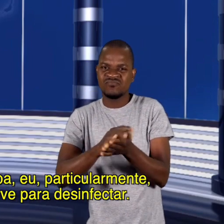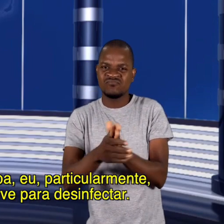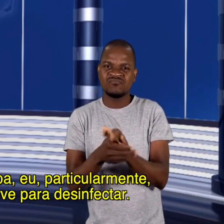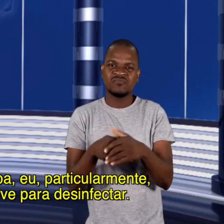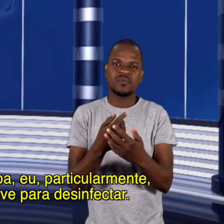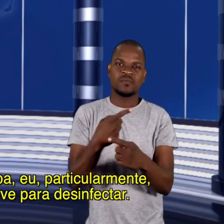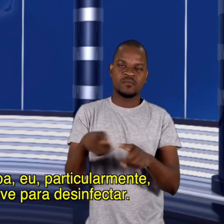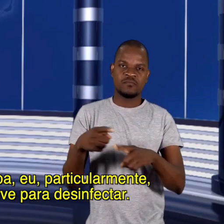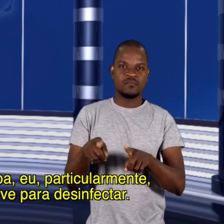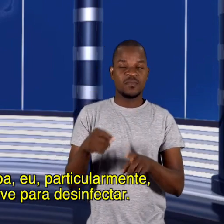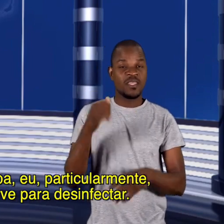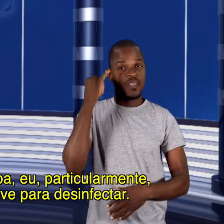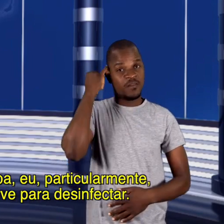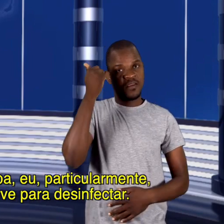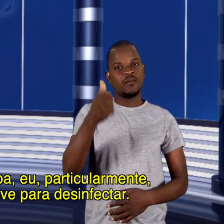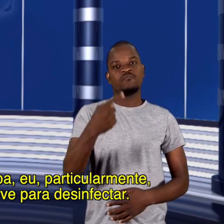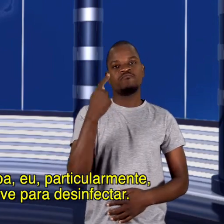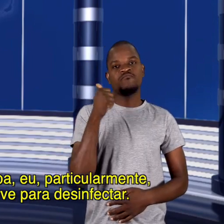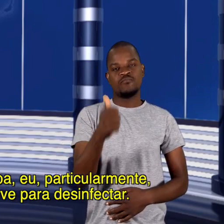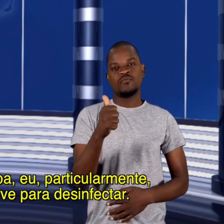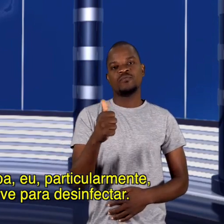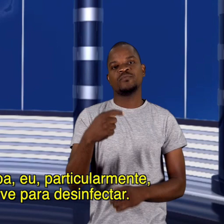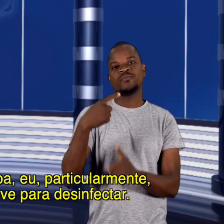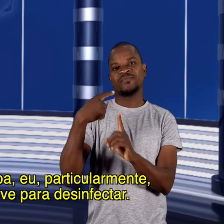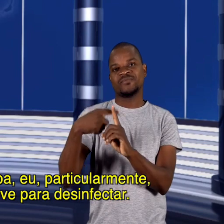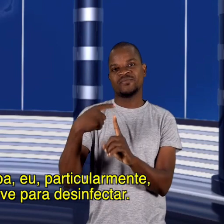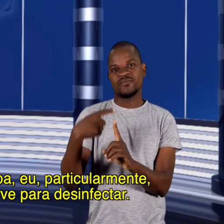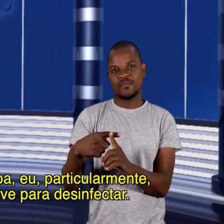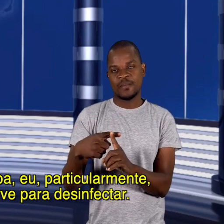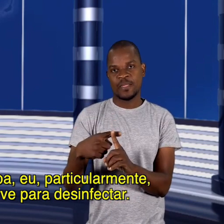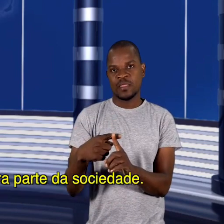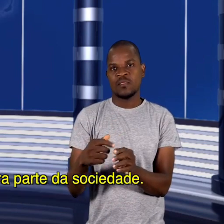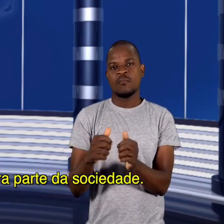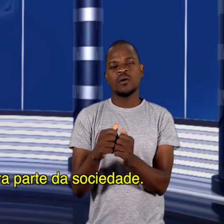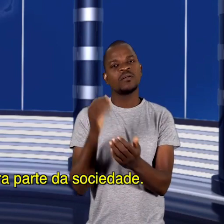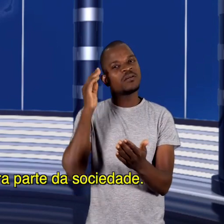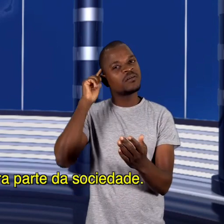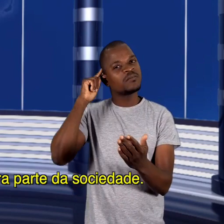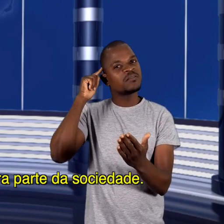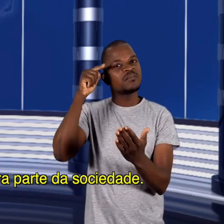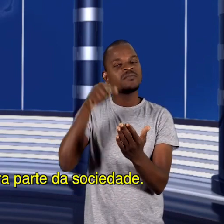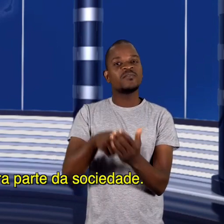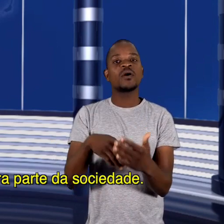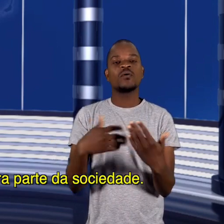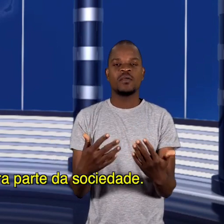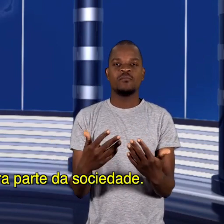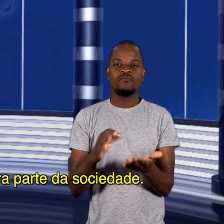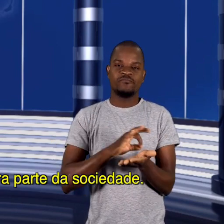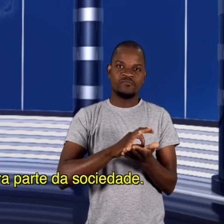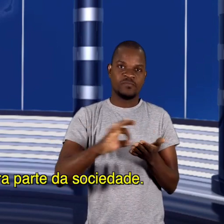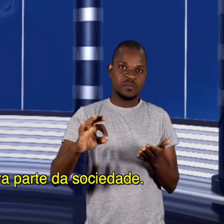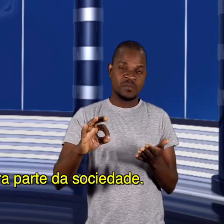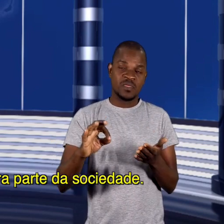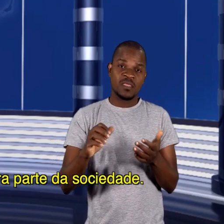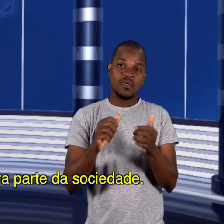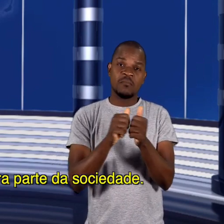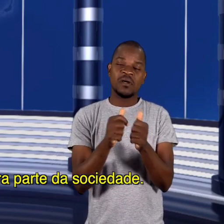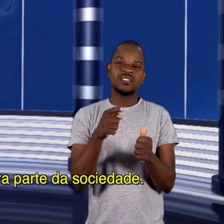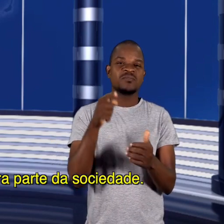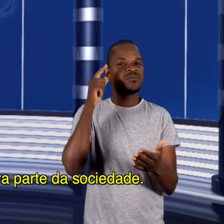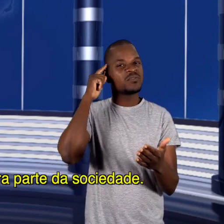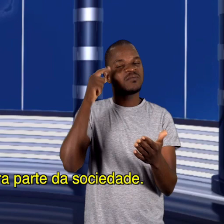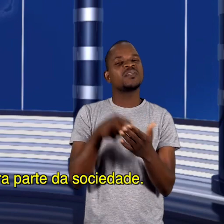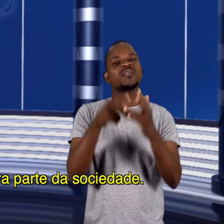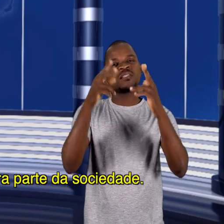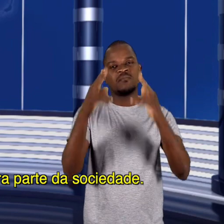iniciativa muito boa que eu pessoalmente parabenizo a iniciativa serve para desinfetar e tudo mais mas depois é uma iniciativa que acaba deixando de fora